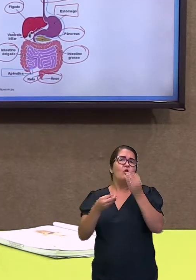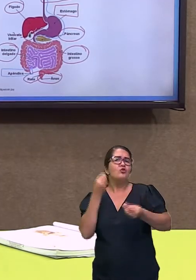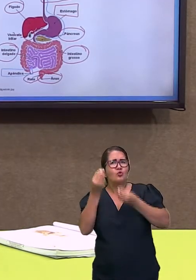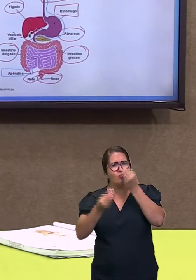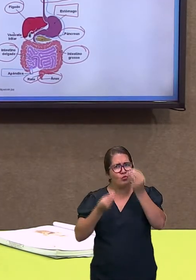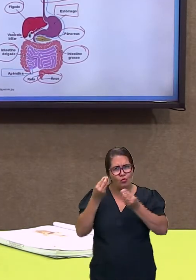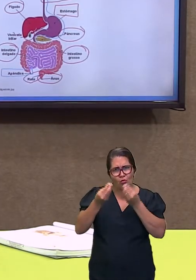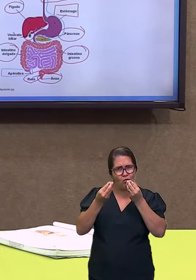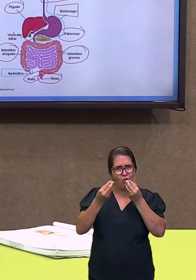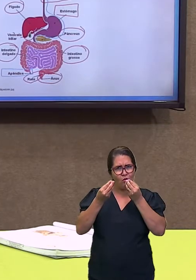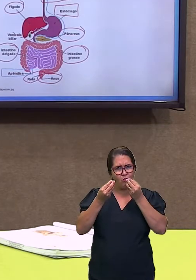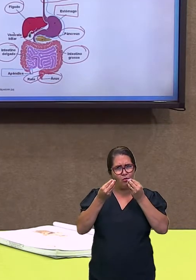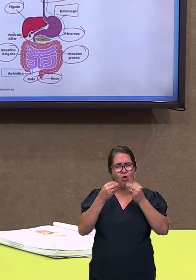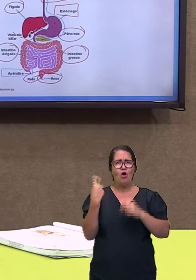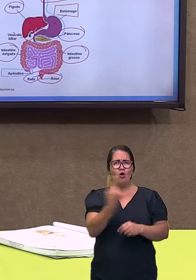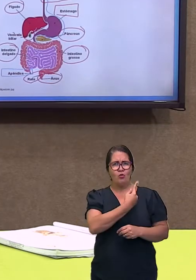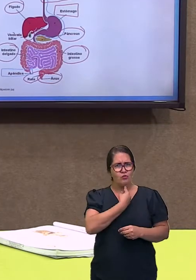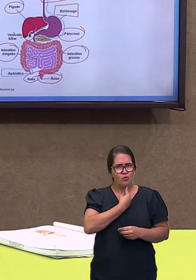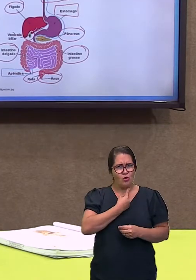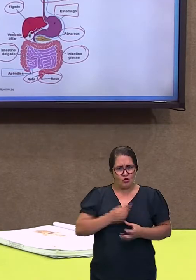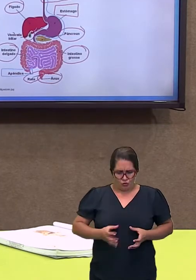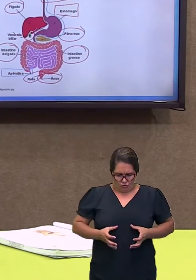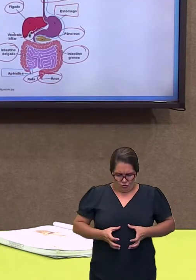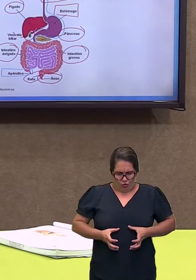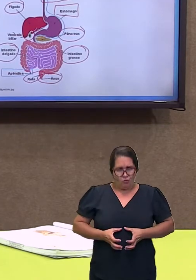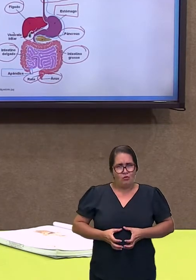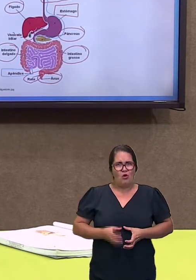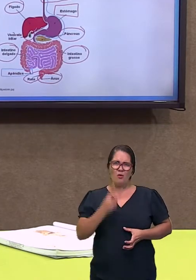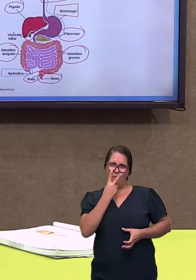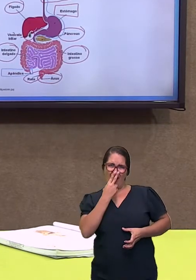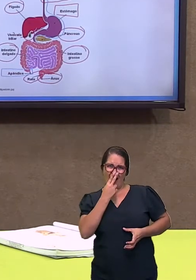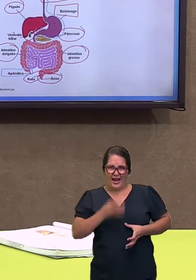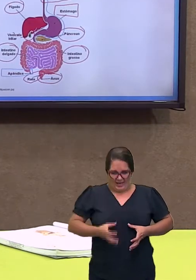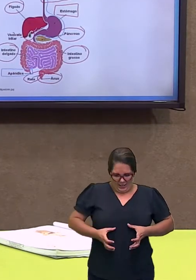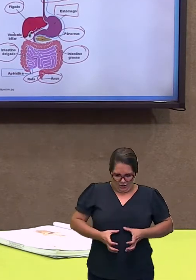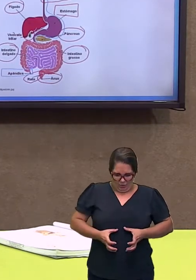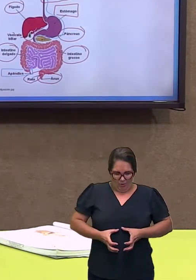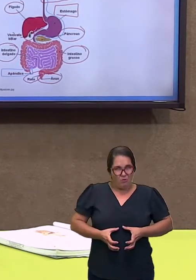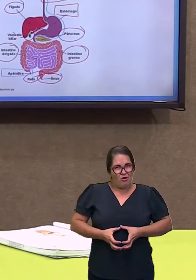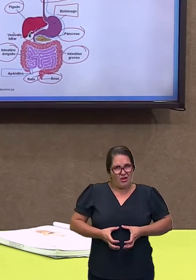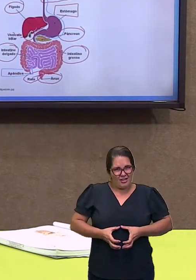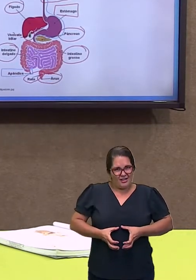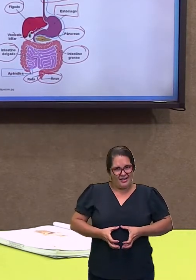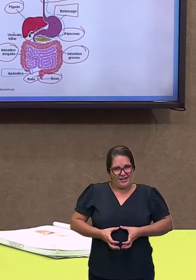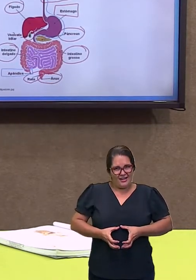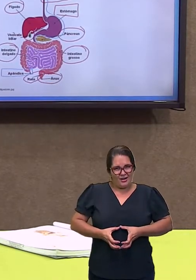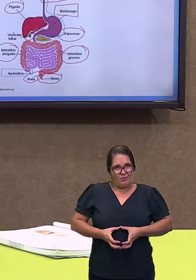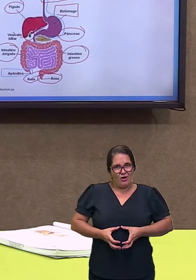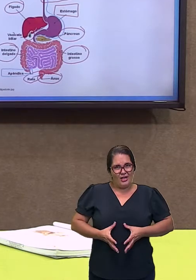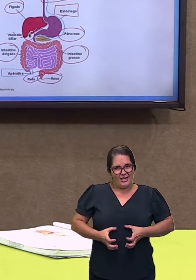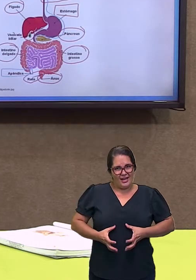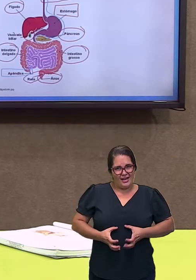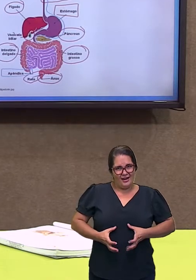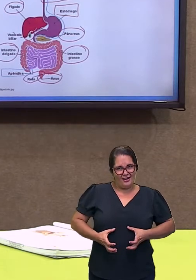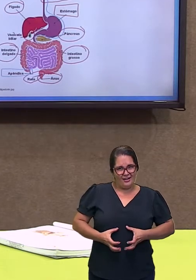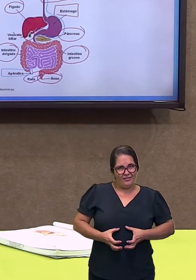nosso estômago? Ele não parece uma bolsinha? Então a gente vai fazer uma bolinha. Depois a gente